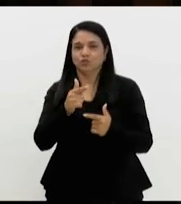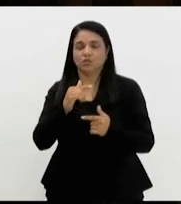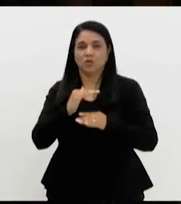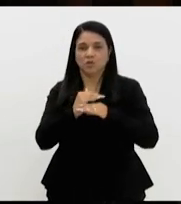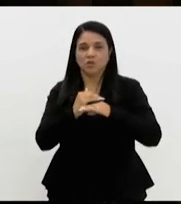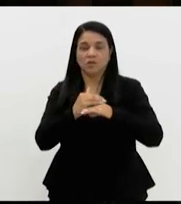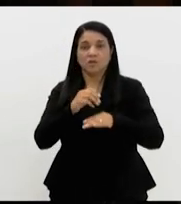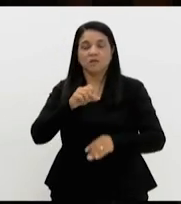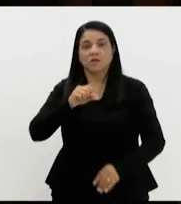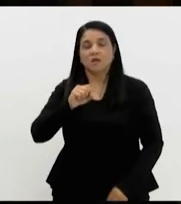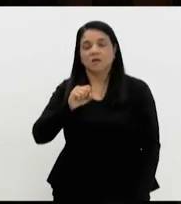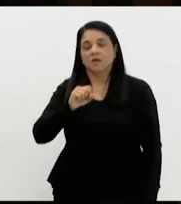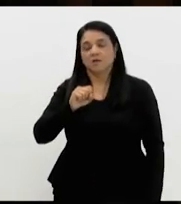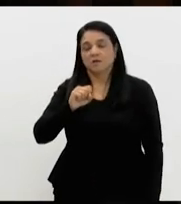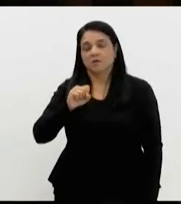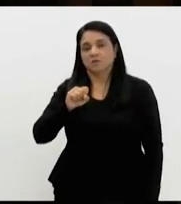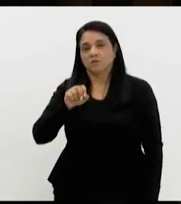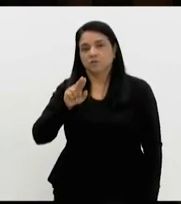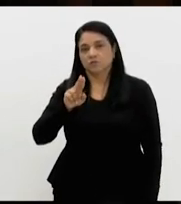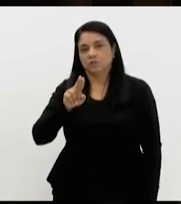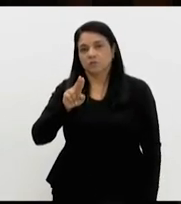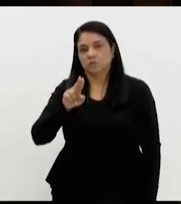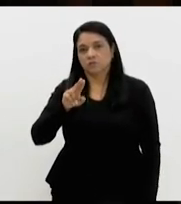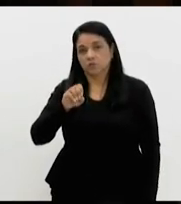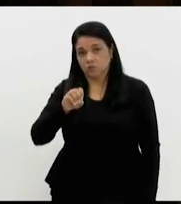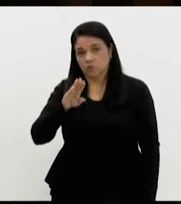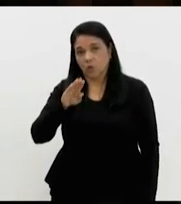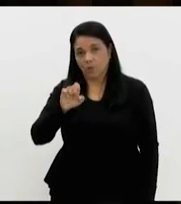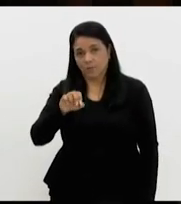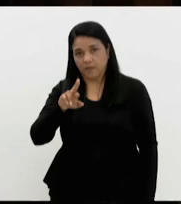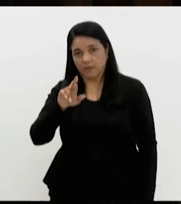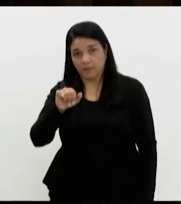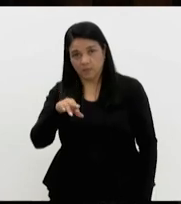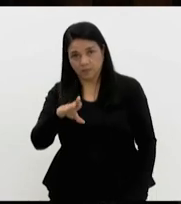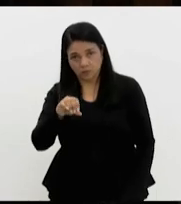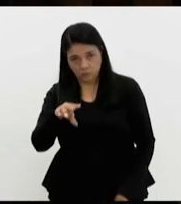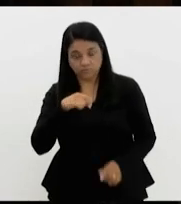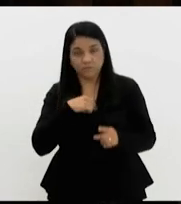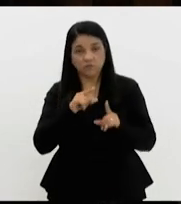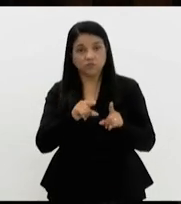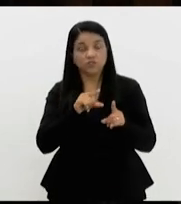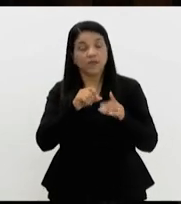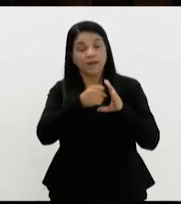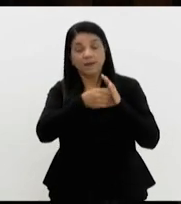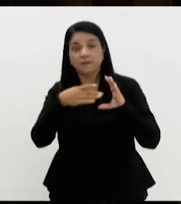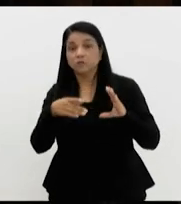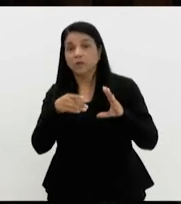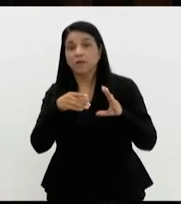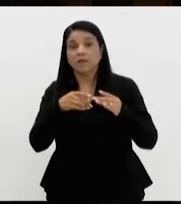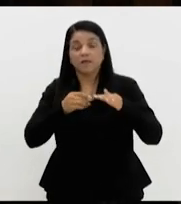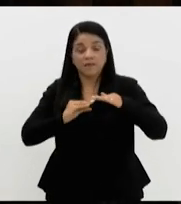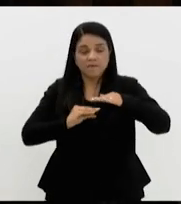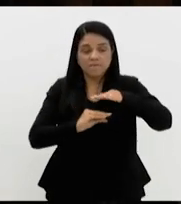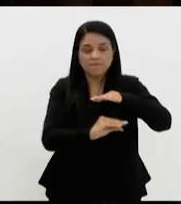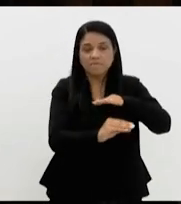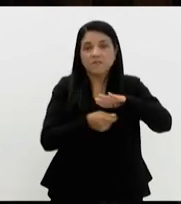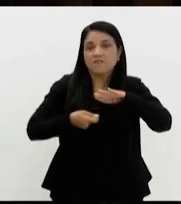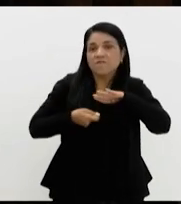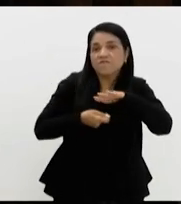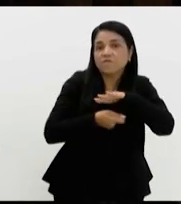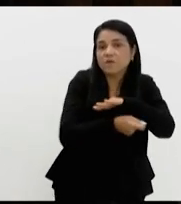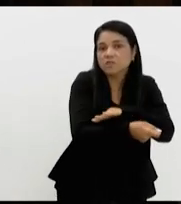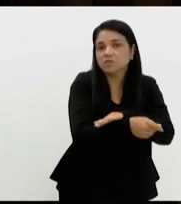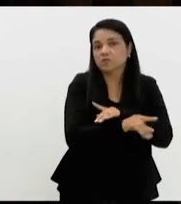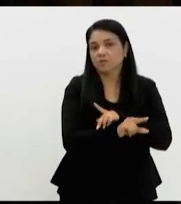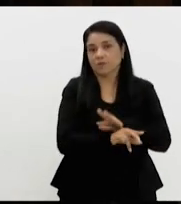nome, mas que tinha características de um fundo de investimentos. Qual é a diferença entre um fundo soberano e um de